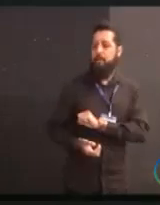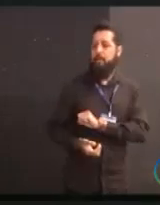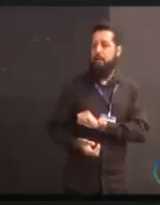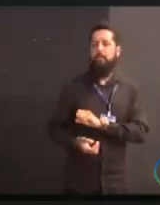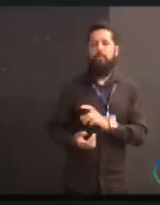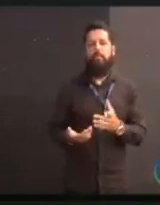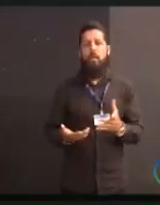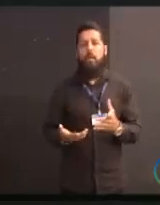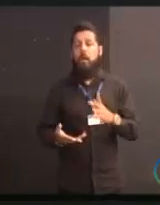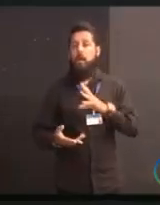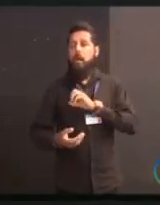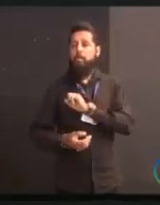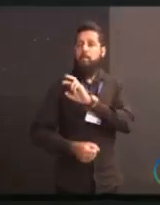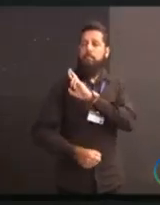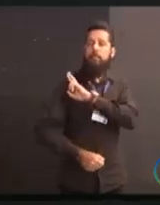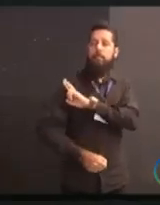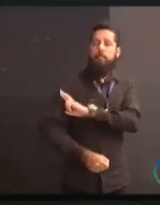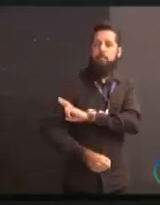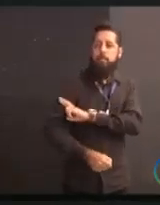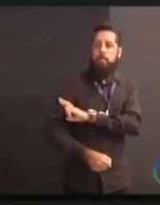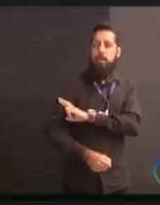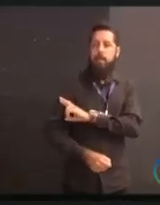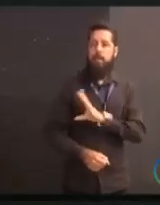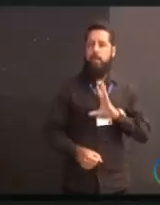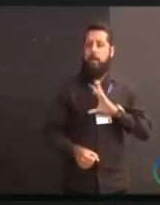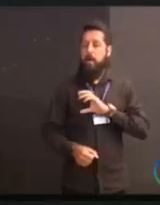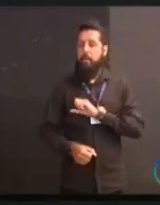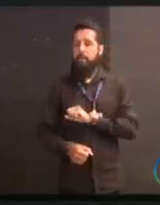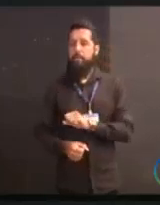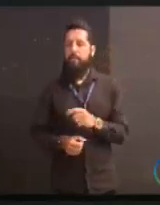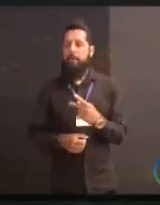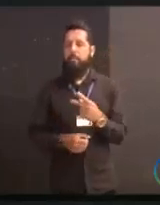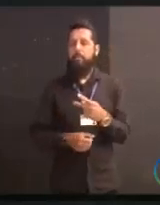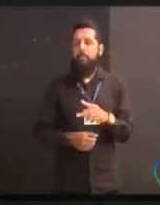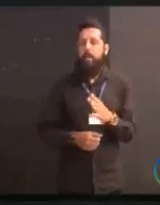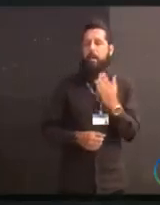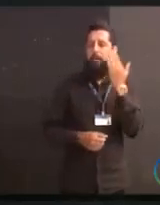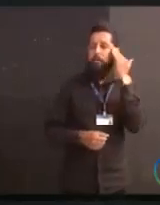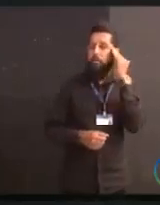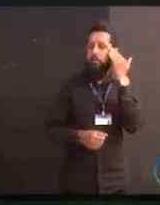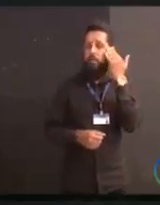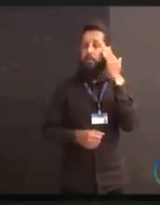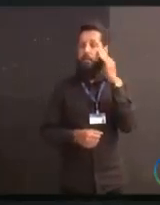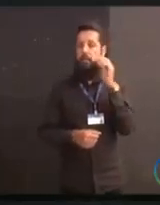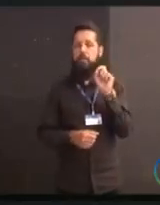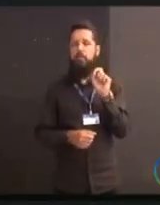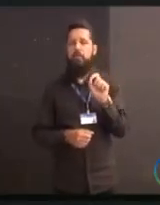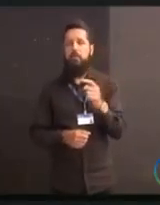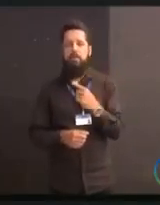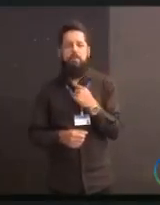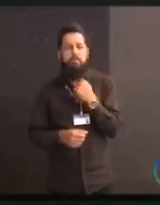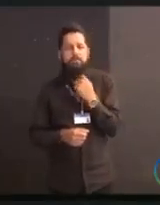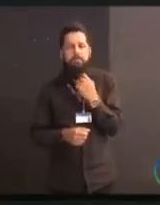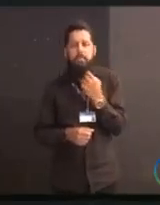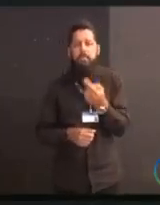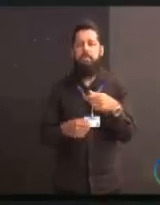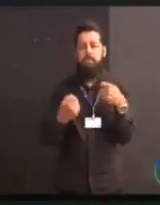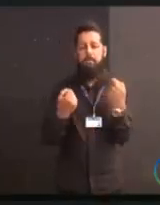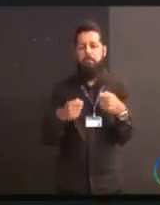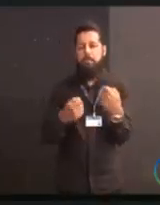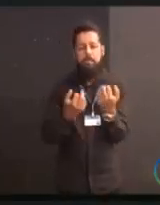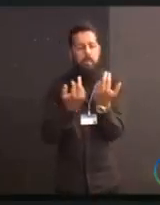respeitar, para tolerar. Amar para compreender que ninguém tem o dever de ser igual a